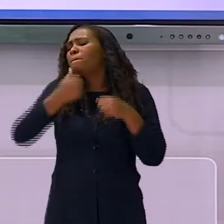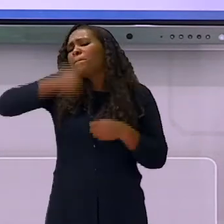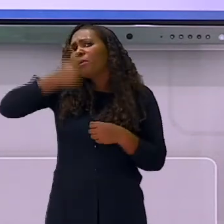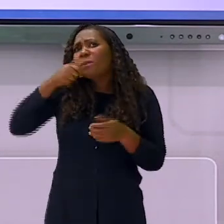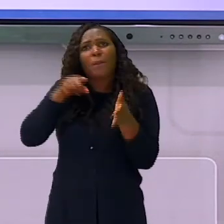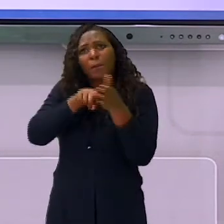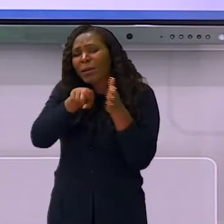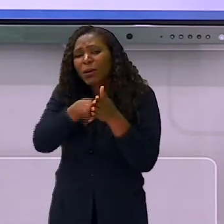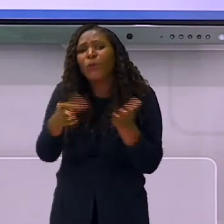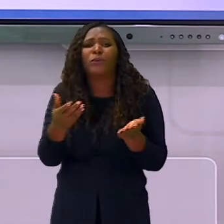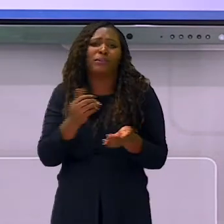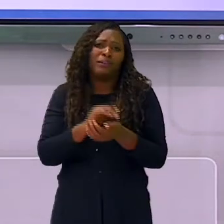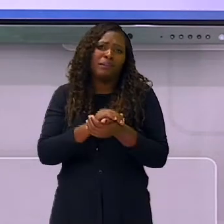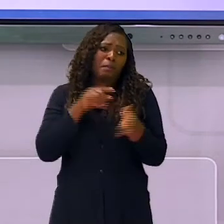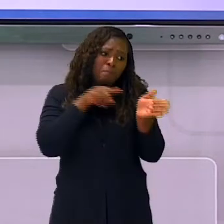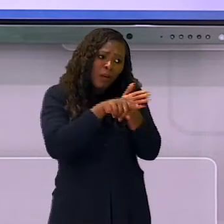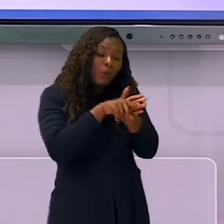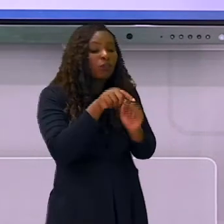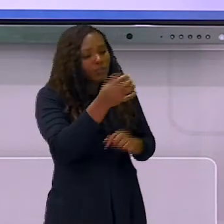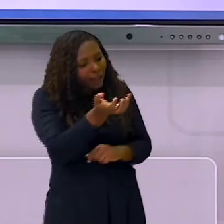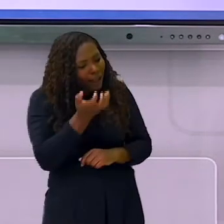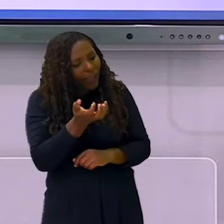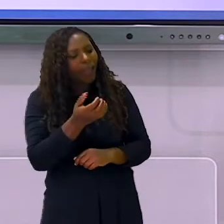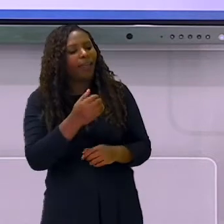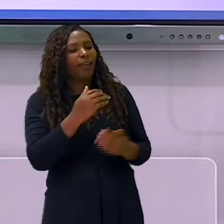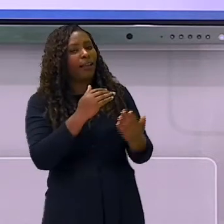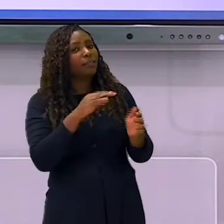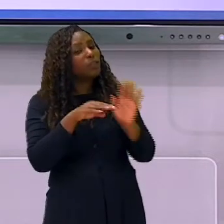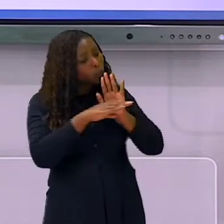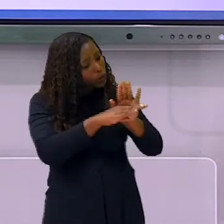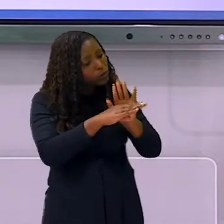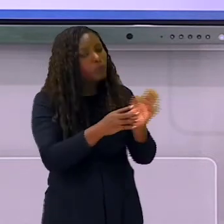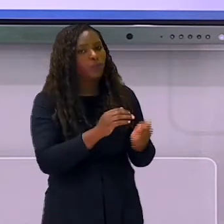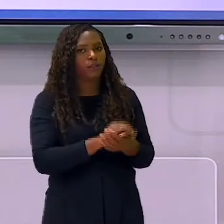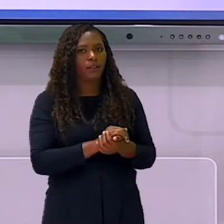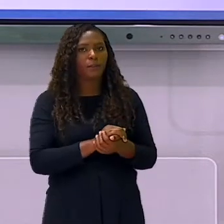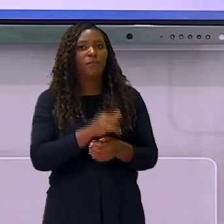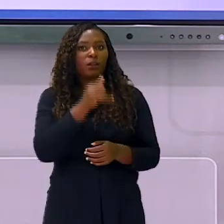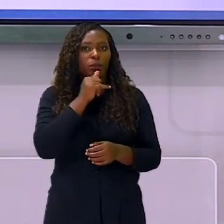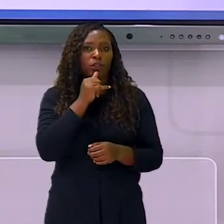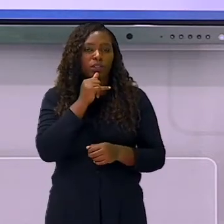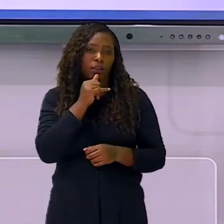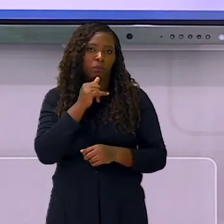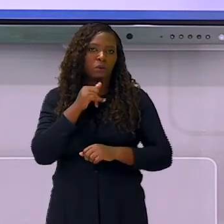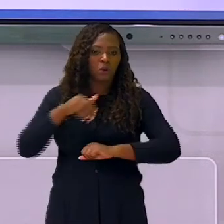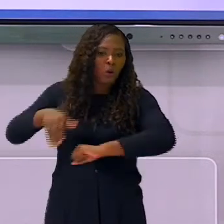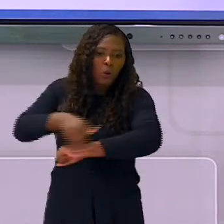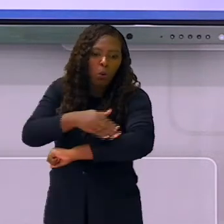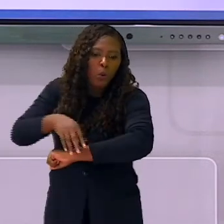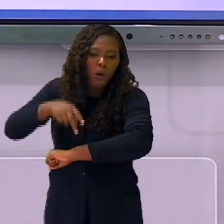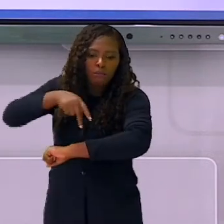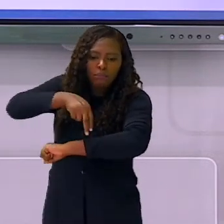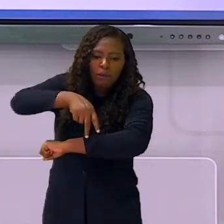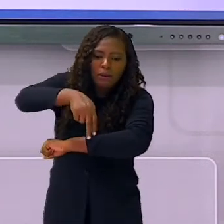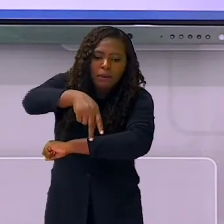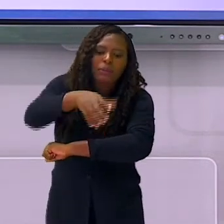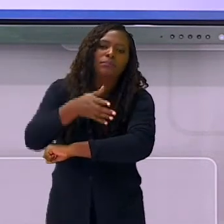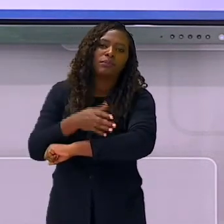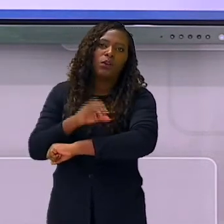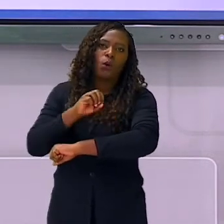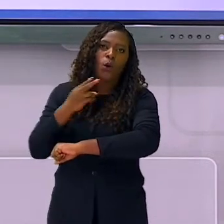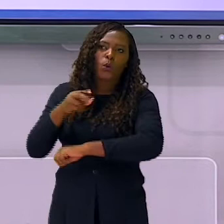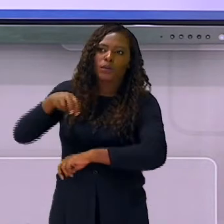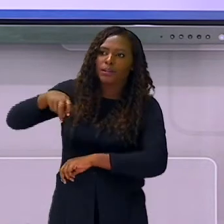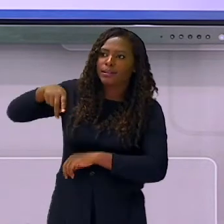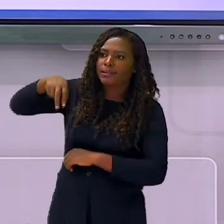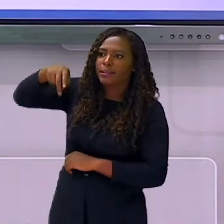para atravessar uma rua ou subir uma escada. Outra dica: ao falar,